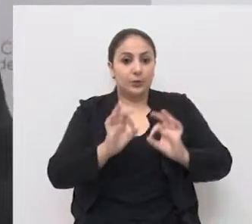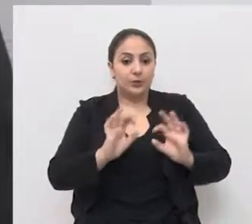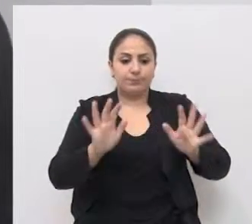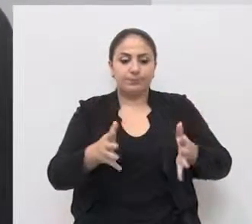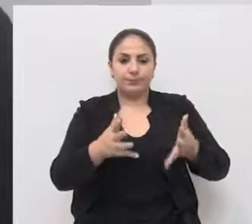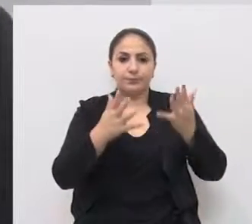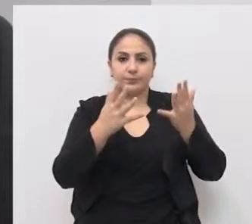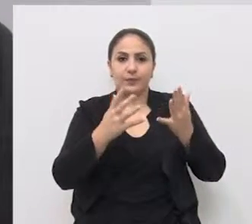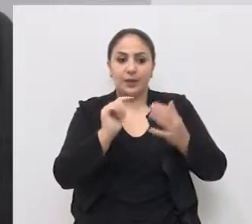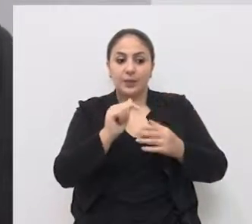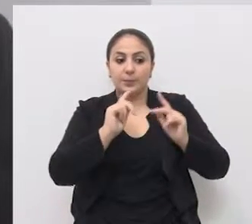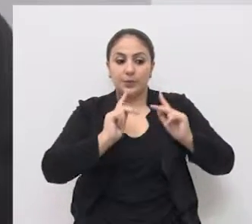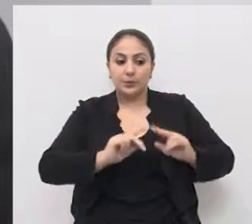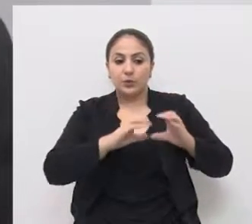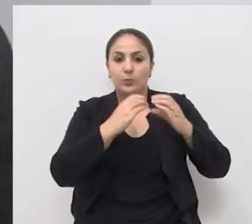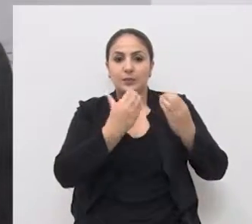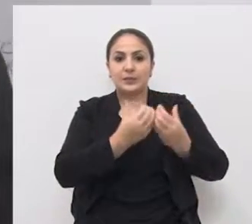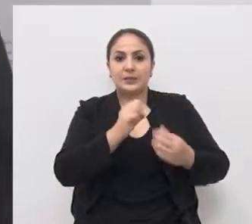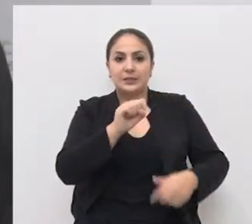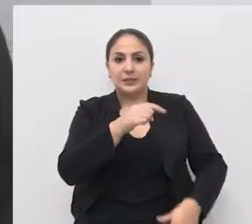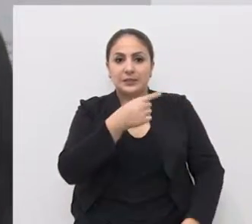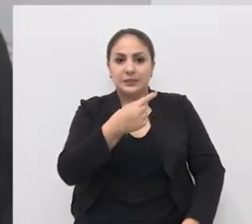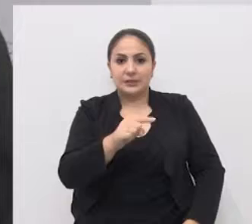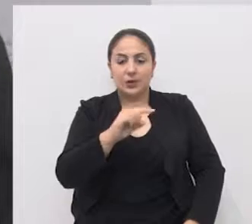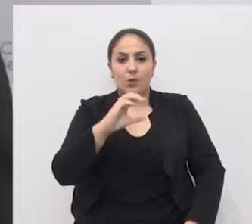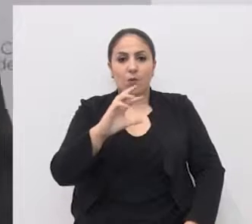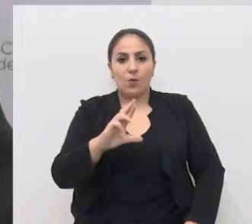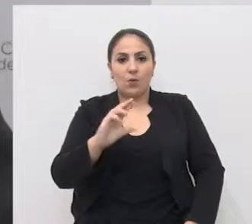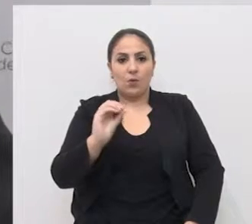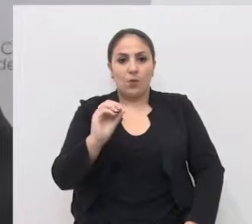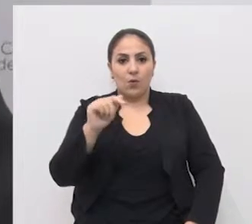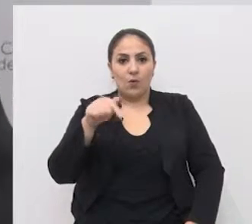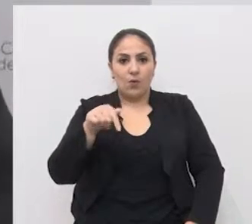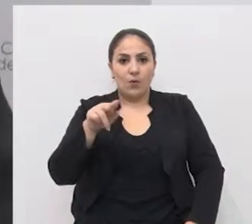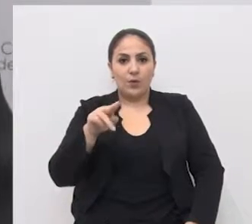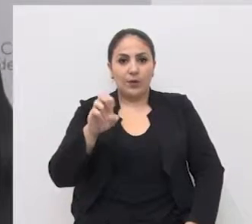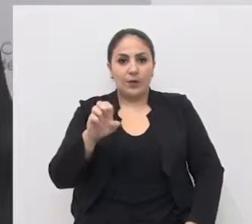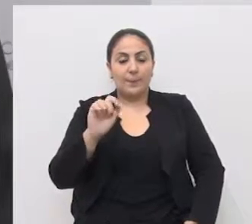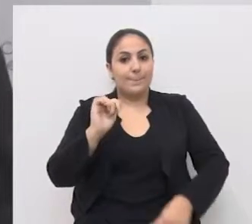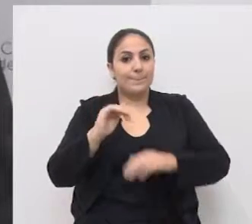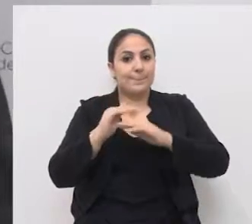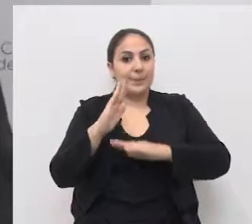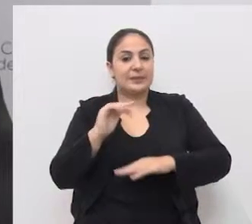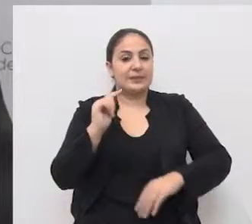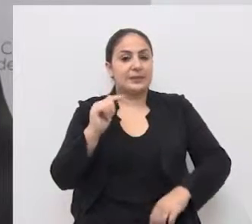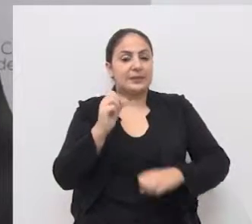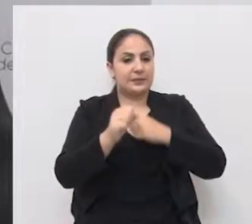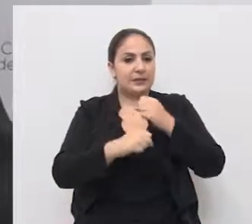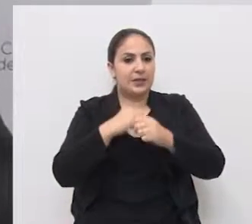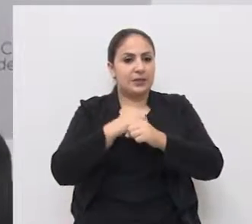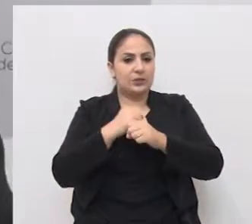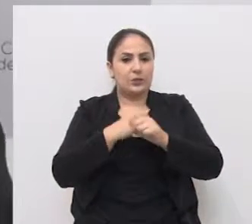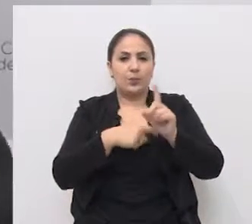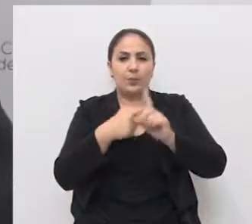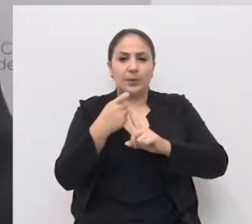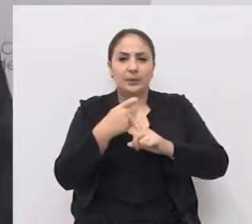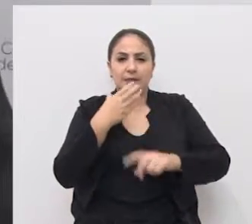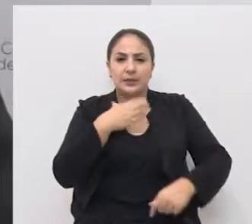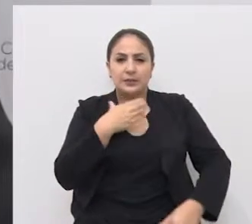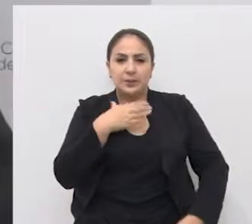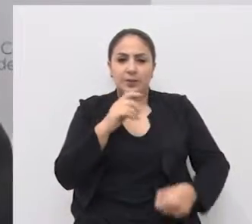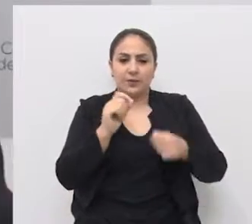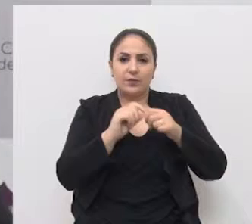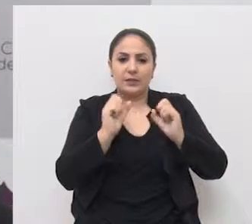incentivo àquelas pessoas da comunidade de São Roque que há mais de 7 anos, todo o mês de dezembro,